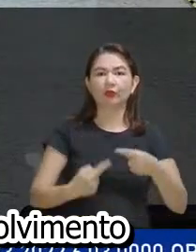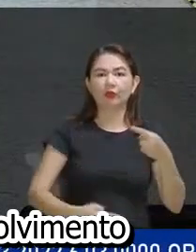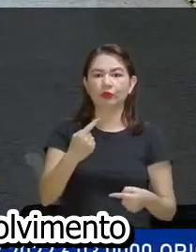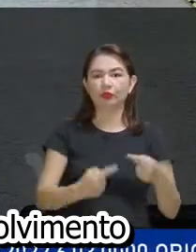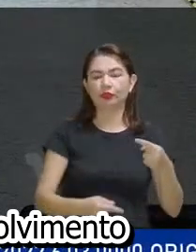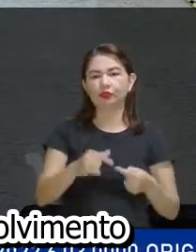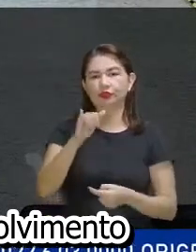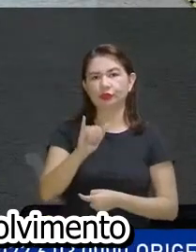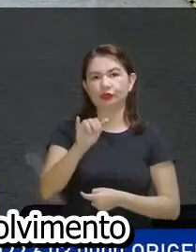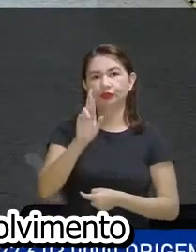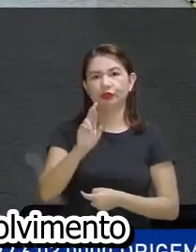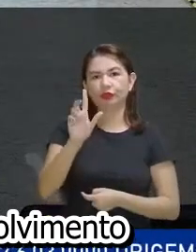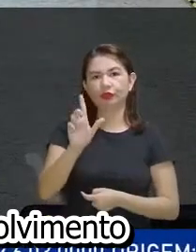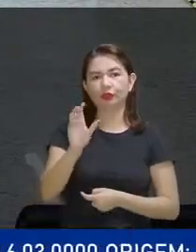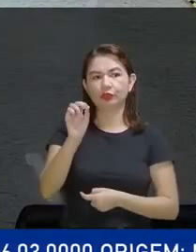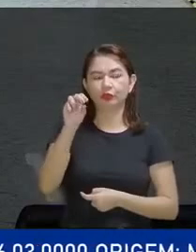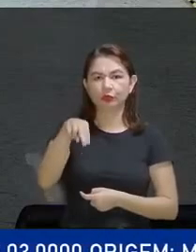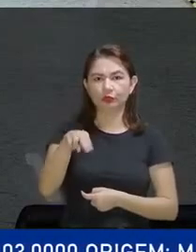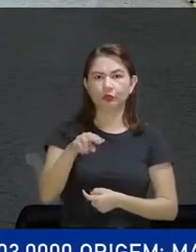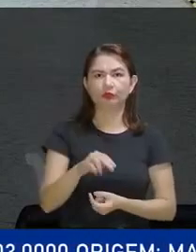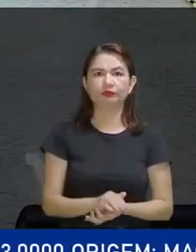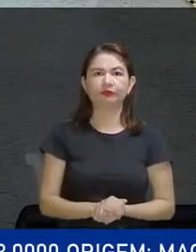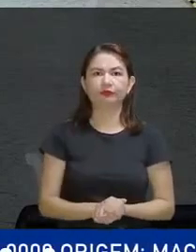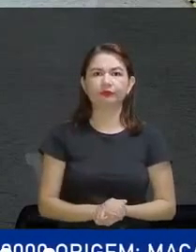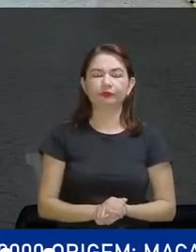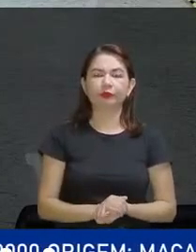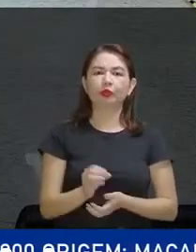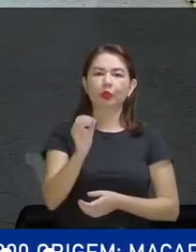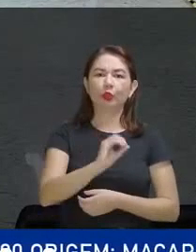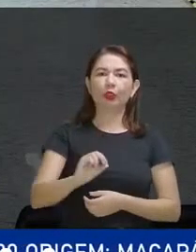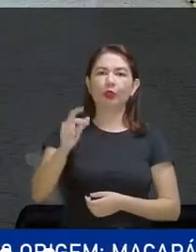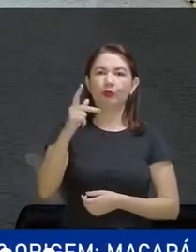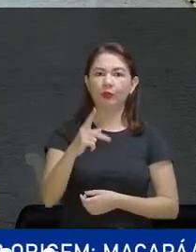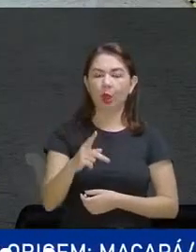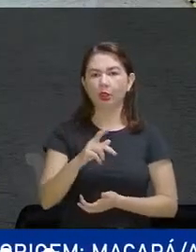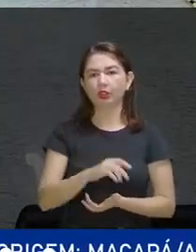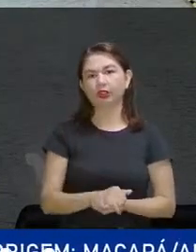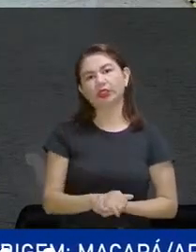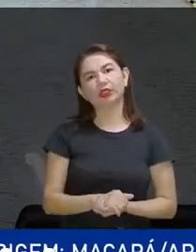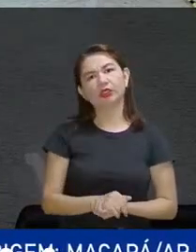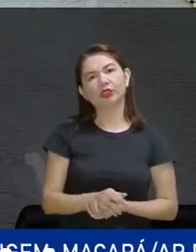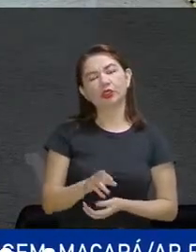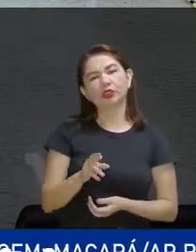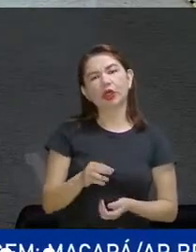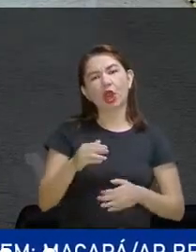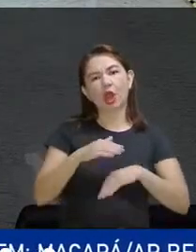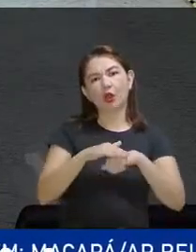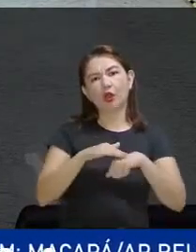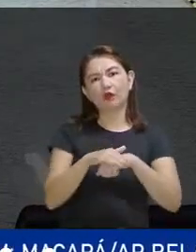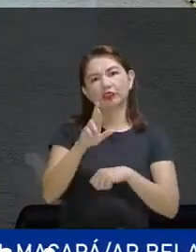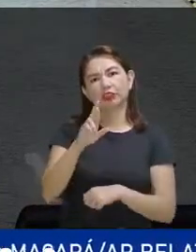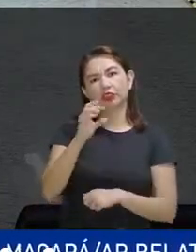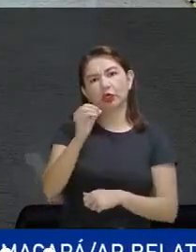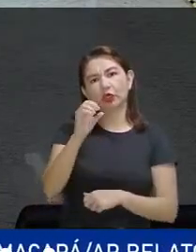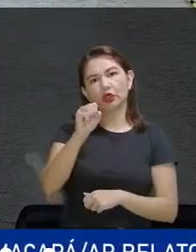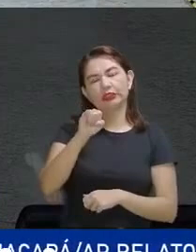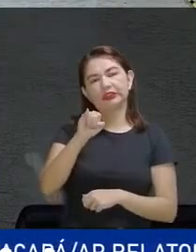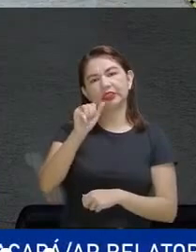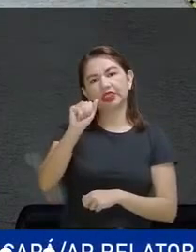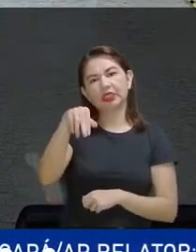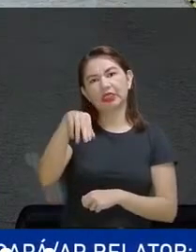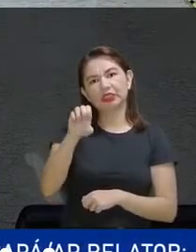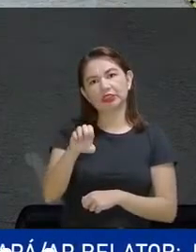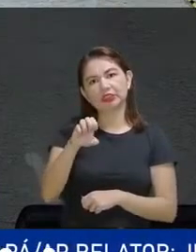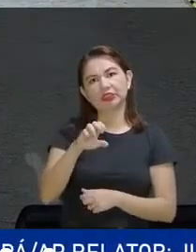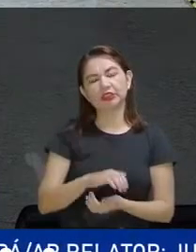com a instituição Abraço Oiapoque. Ademais, na conversa entre Rosiane e Bia, são